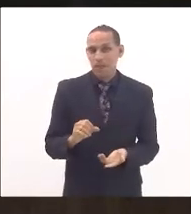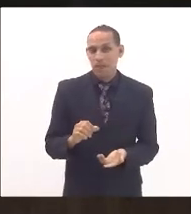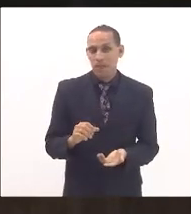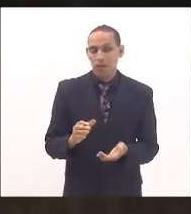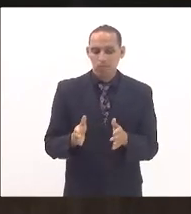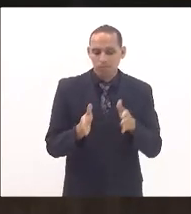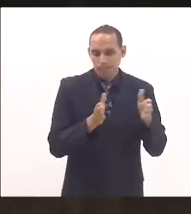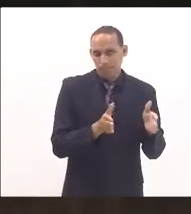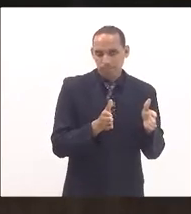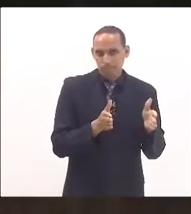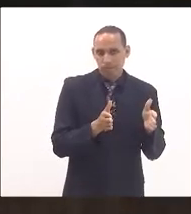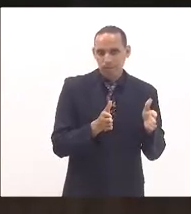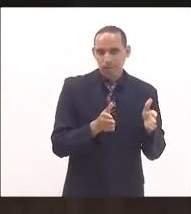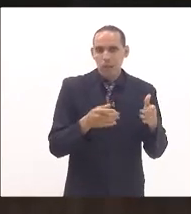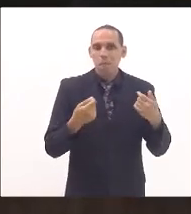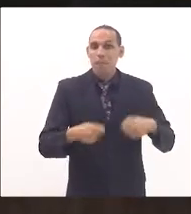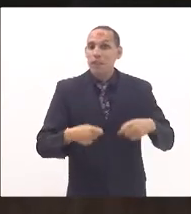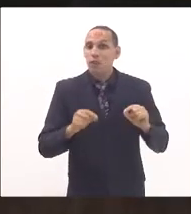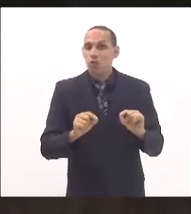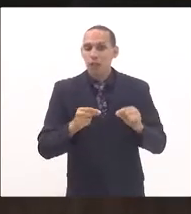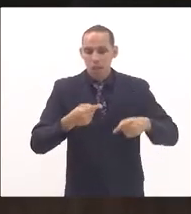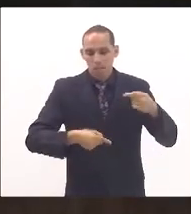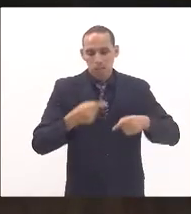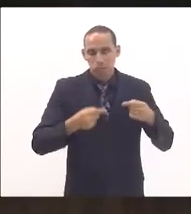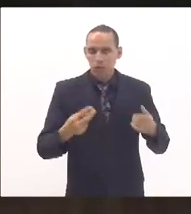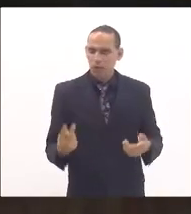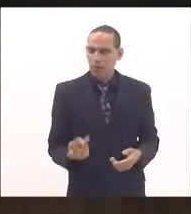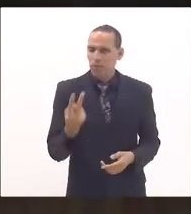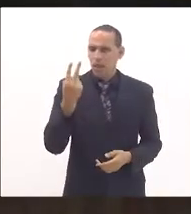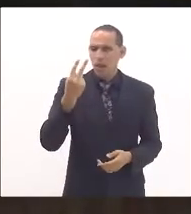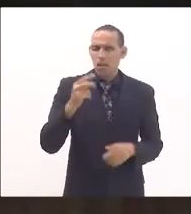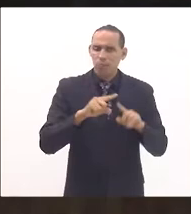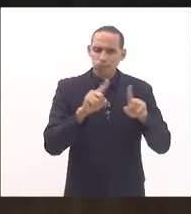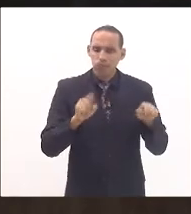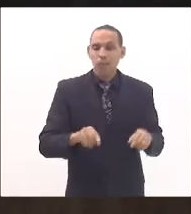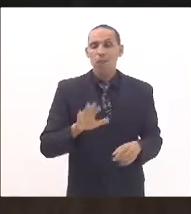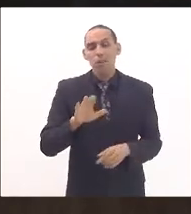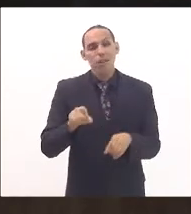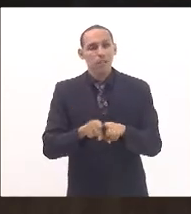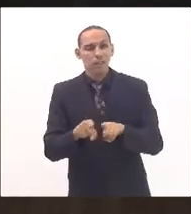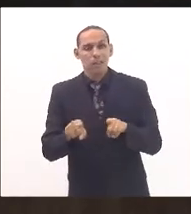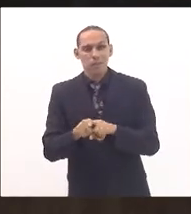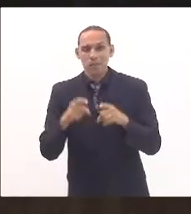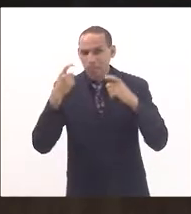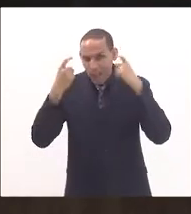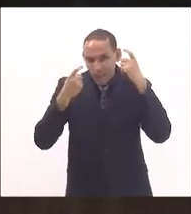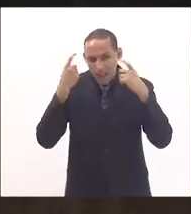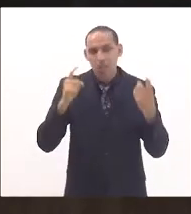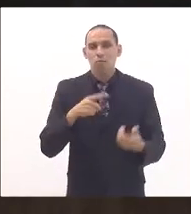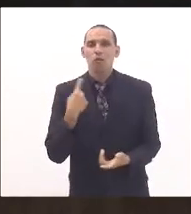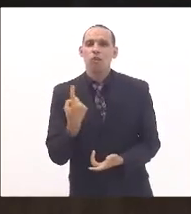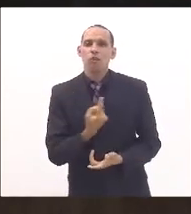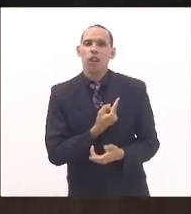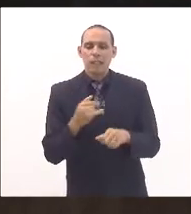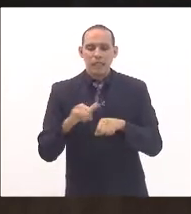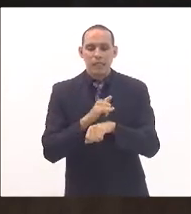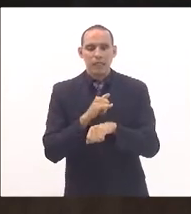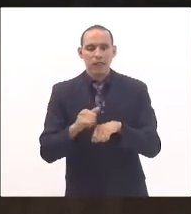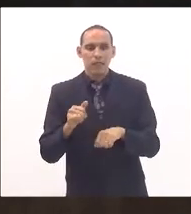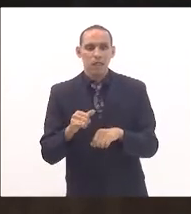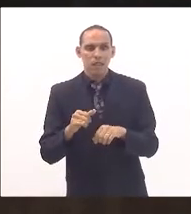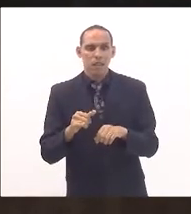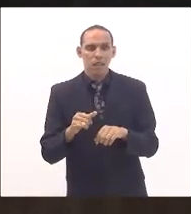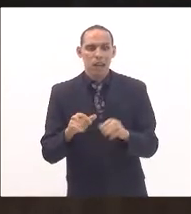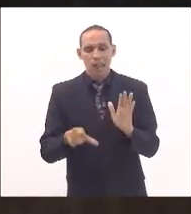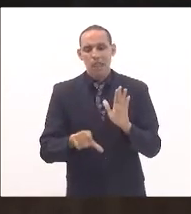se por um lado é preciso trabalhar na política de valorização dos servidores, por outro lado, acho que é preocupante a gente ter uma estratégia que consagre